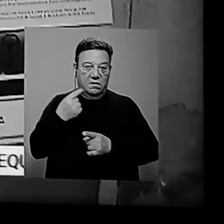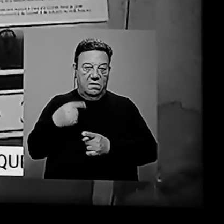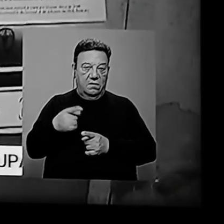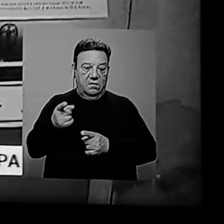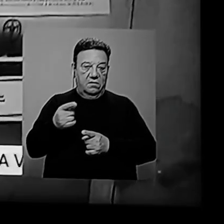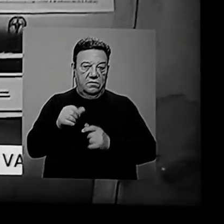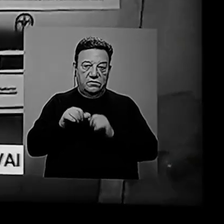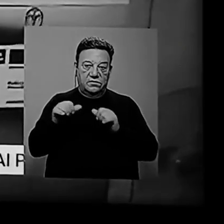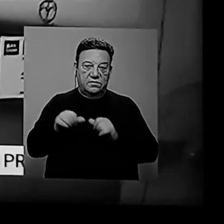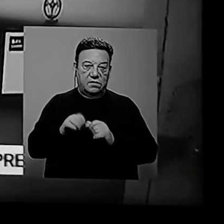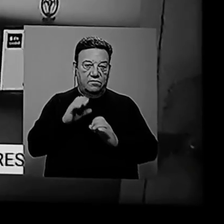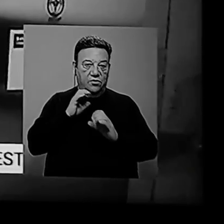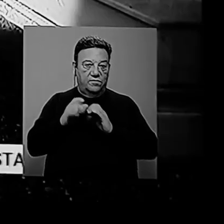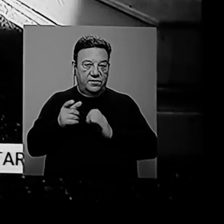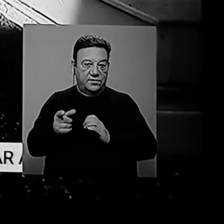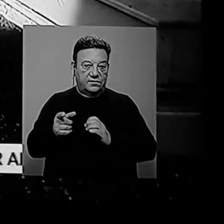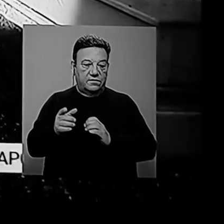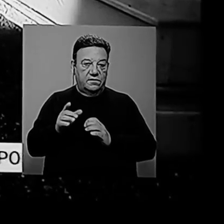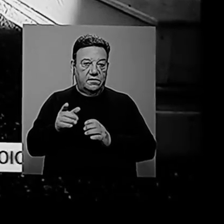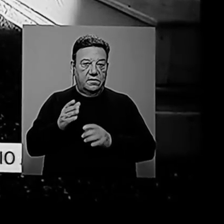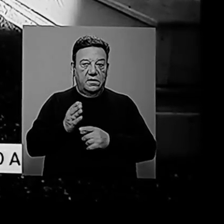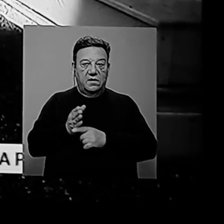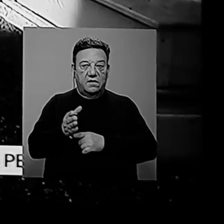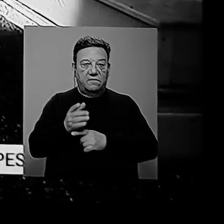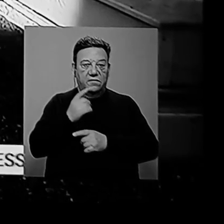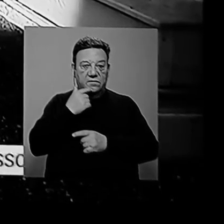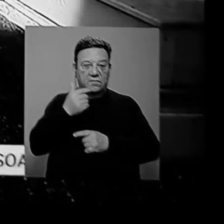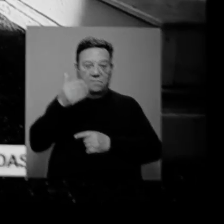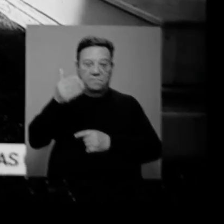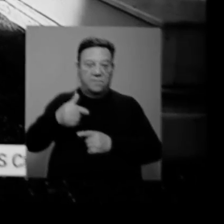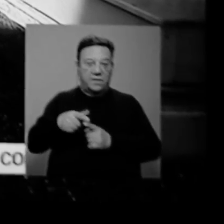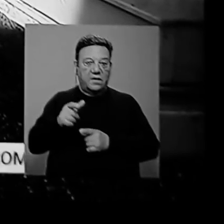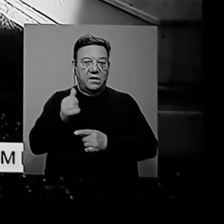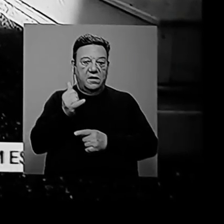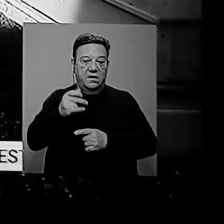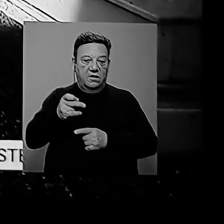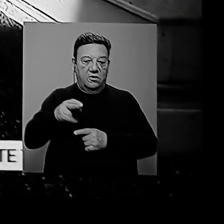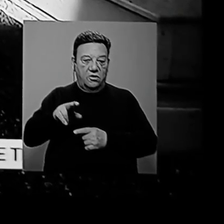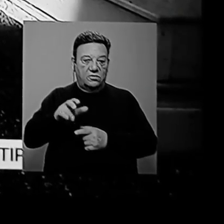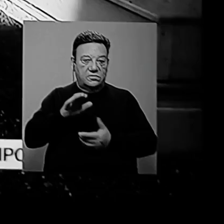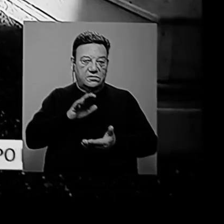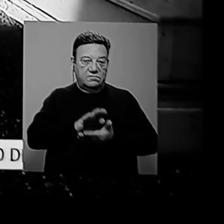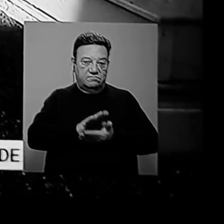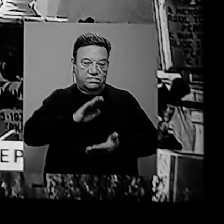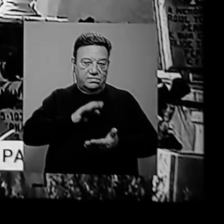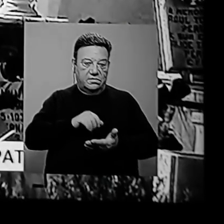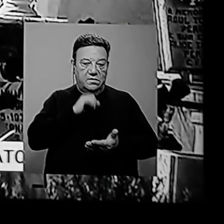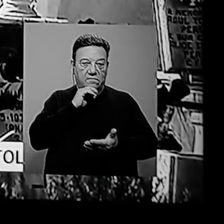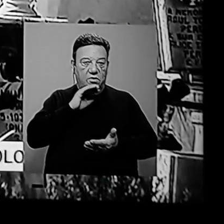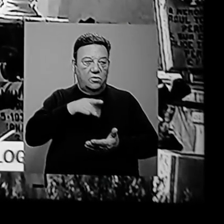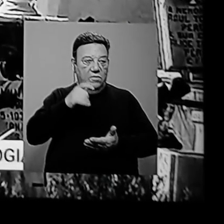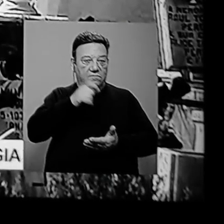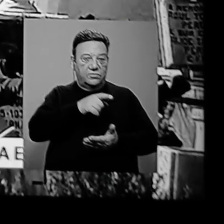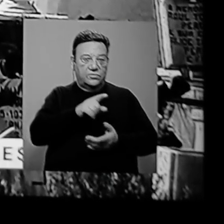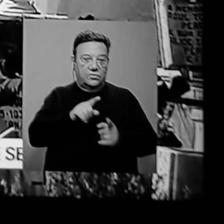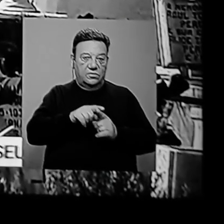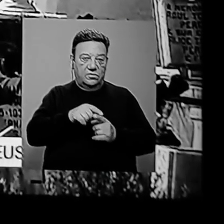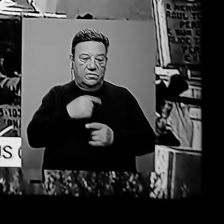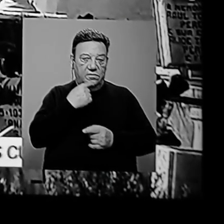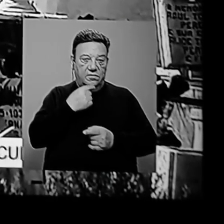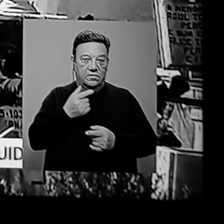um sistema de comunicação através das placas de inox que são gravadas e que permitem a qualquer pessoa, tal como